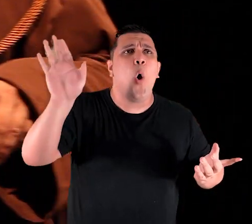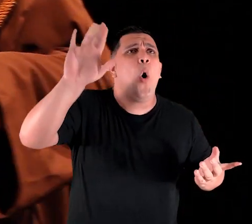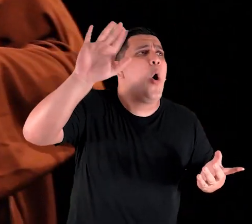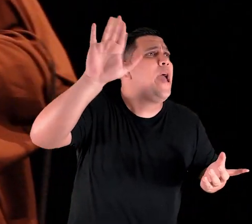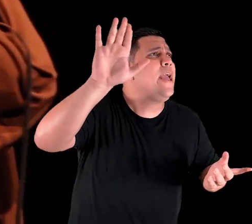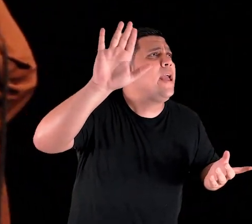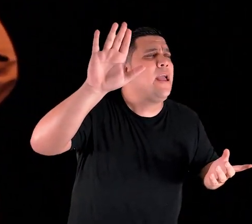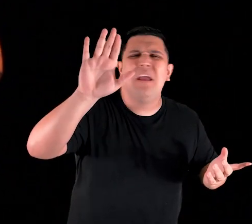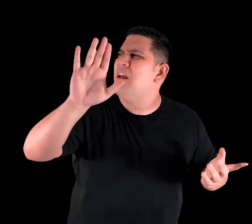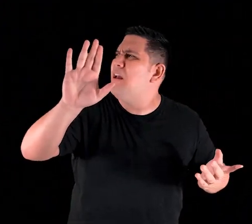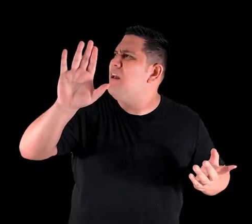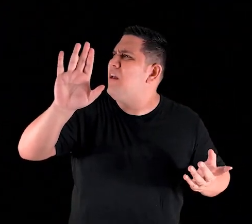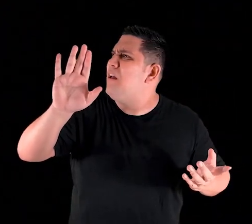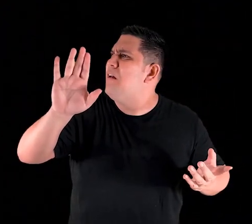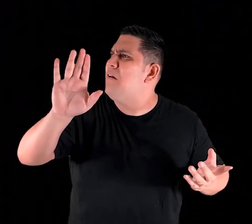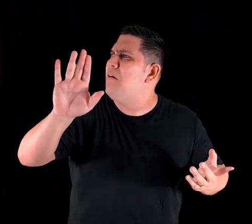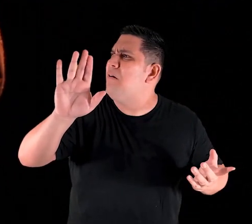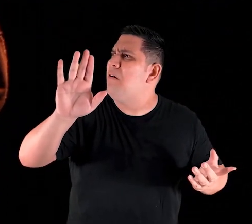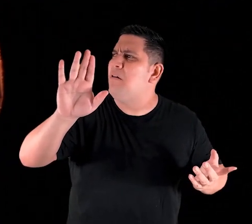Olá?